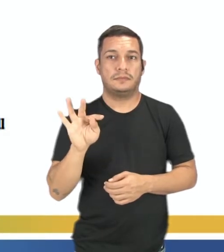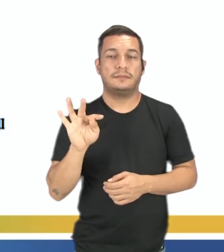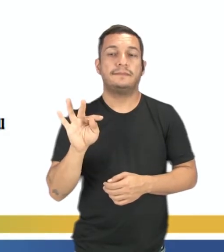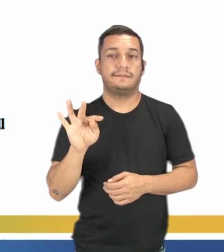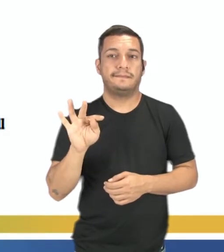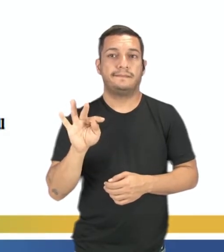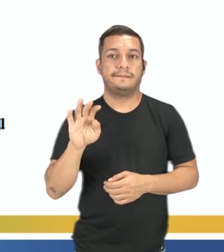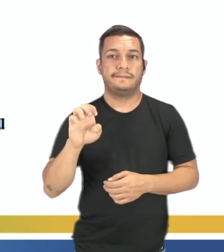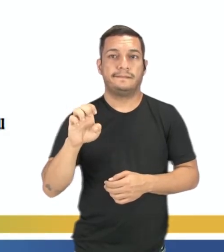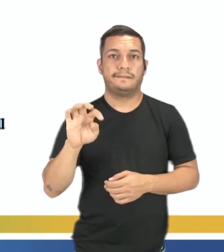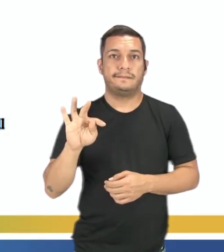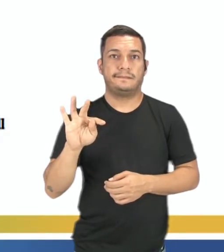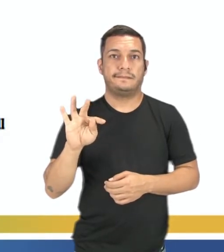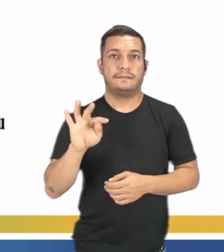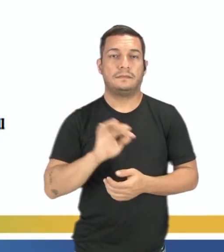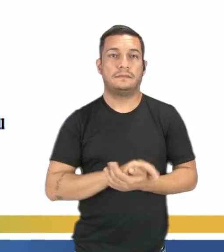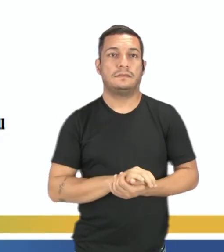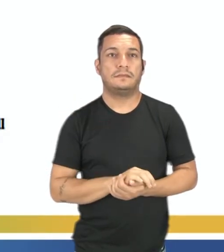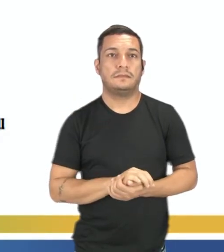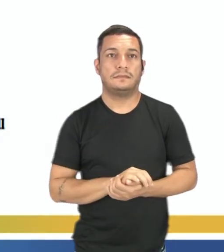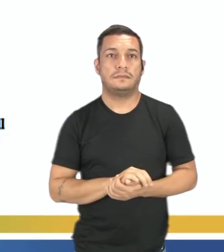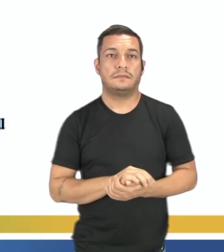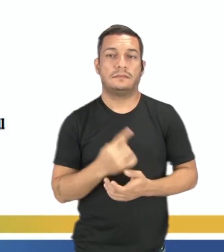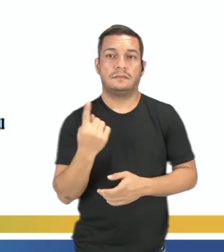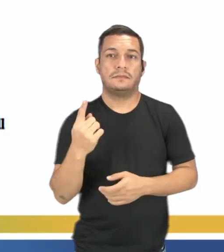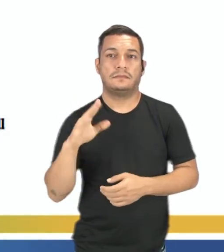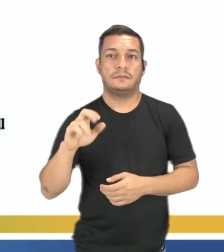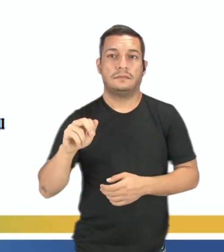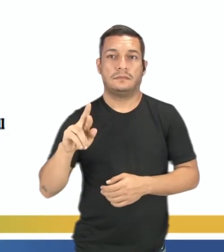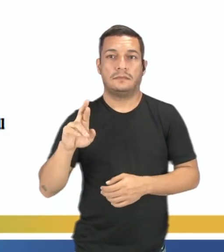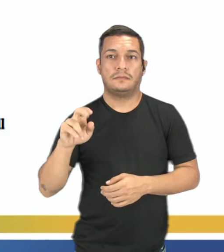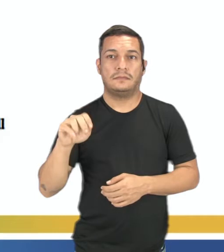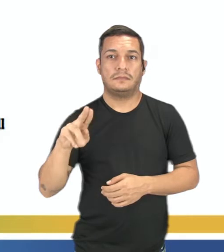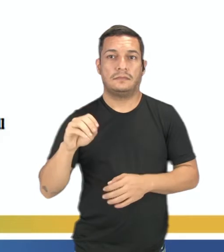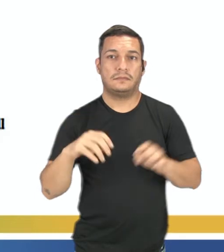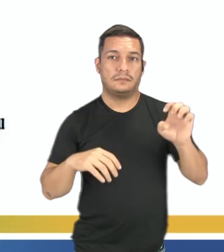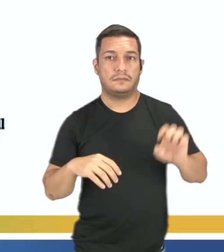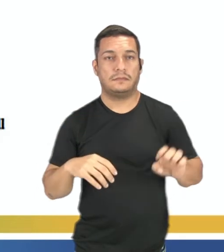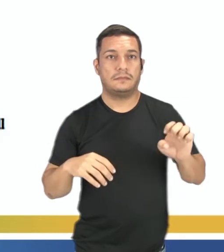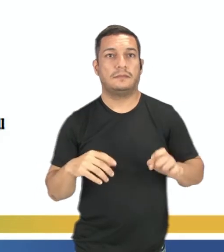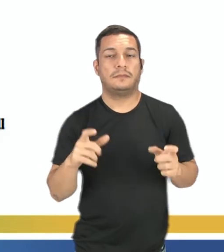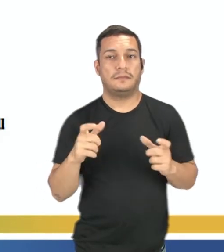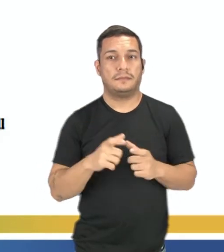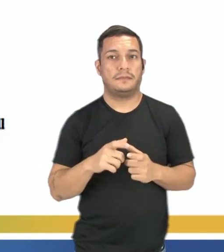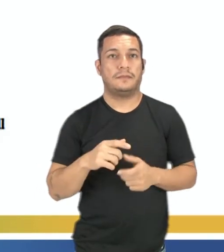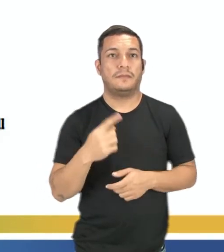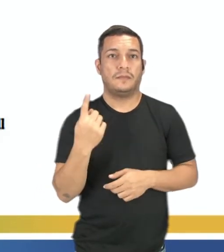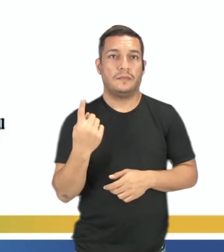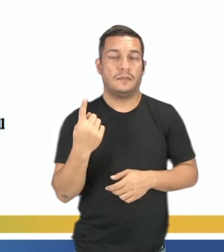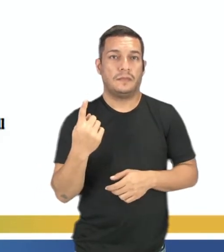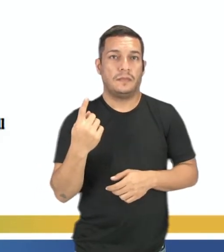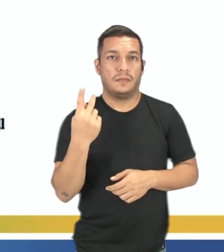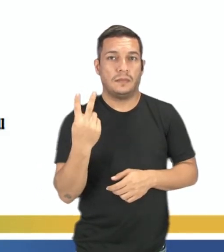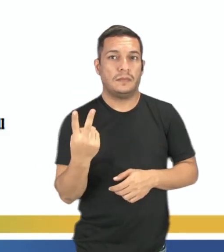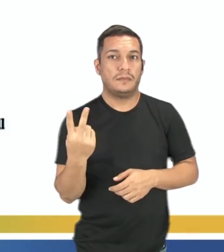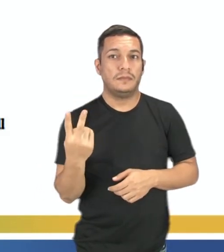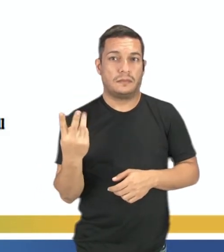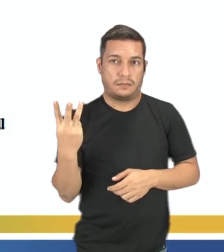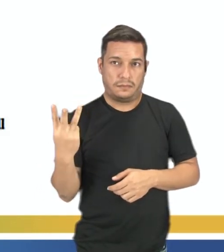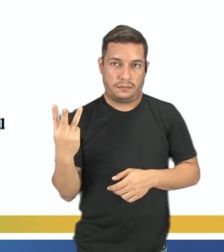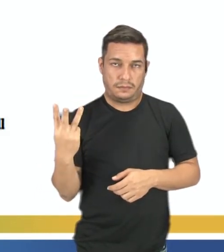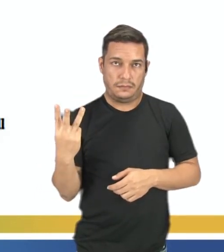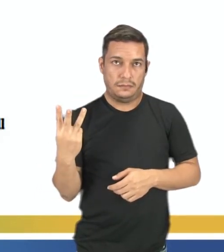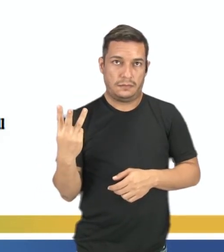ter função orgânica éter tá pessoal um carbono para a esquerda é minha cadeia menor um dois